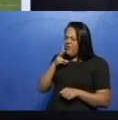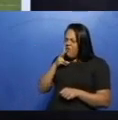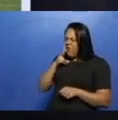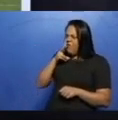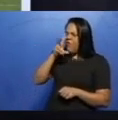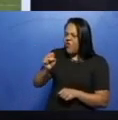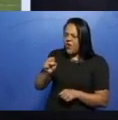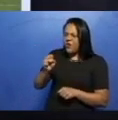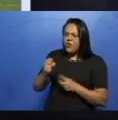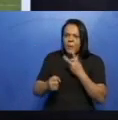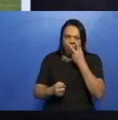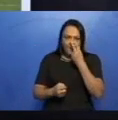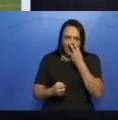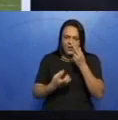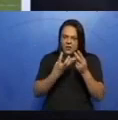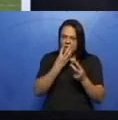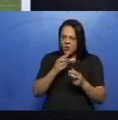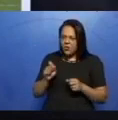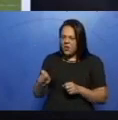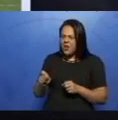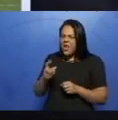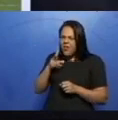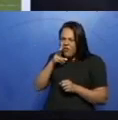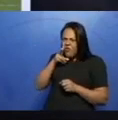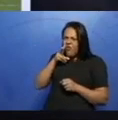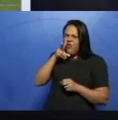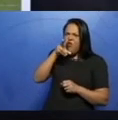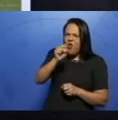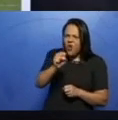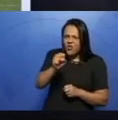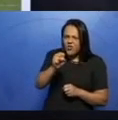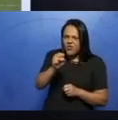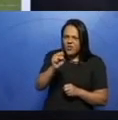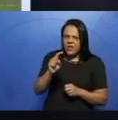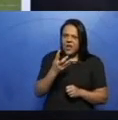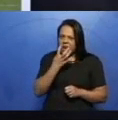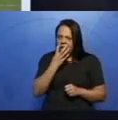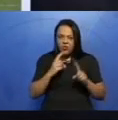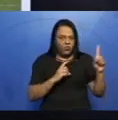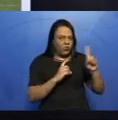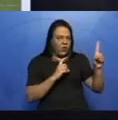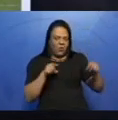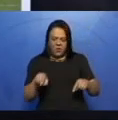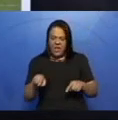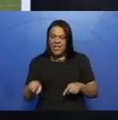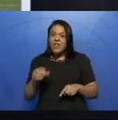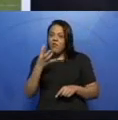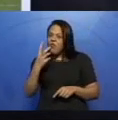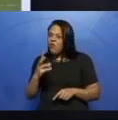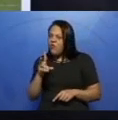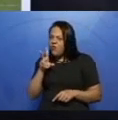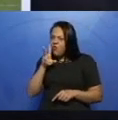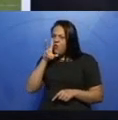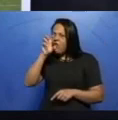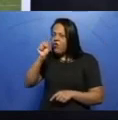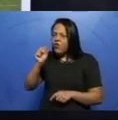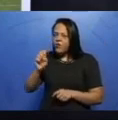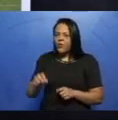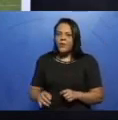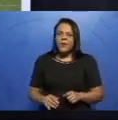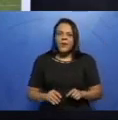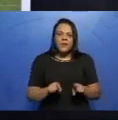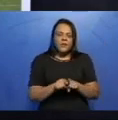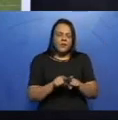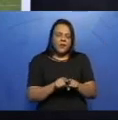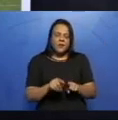de muito forte, mas o efeito é de ênfase. Meu primo pratica exercícios físicos e é forte